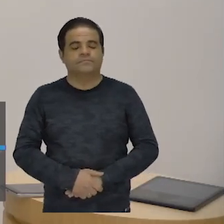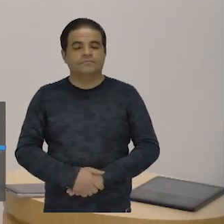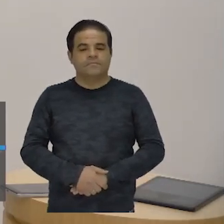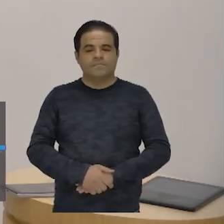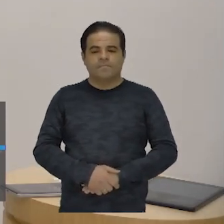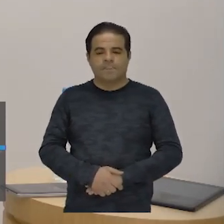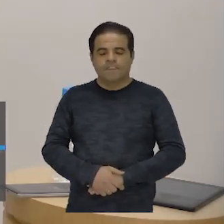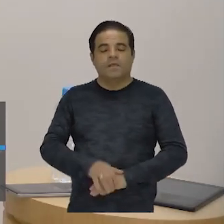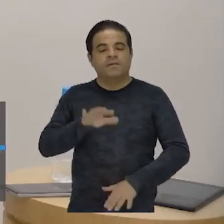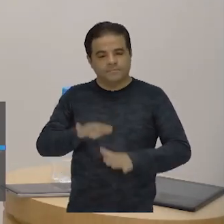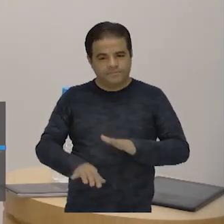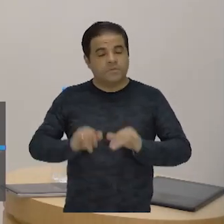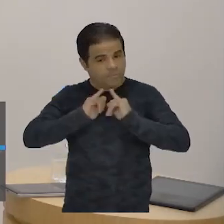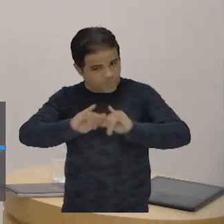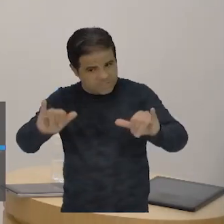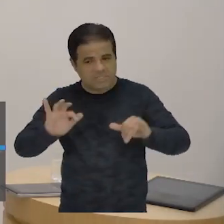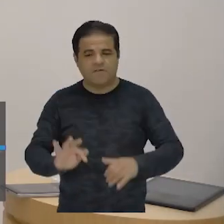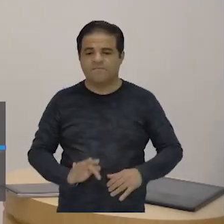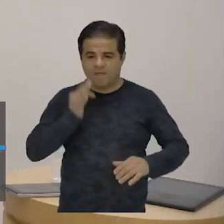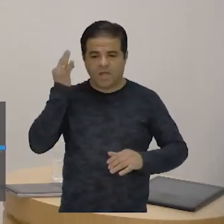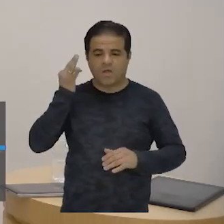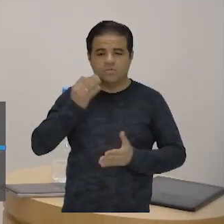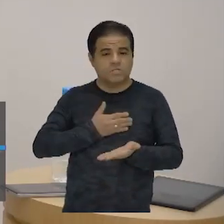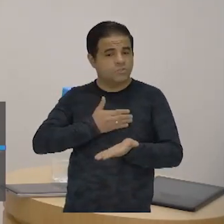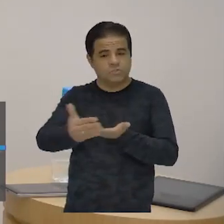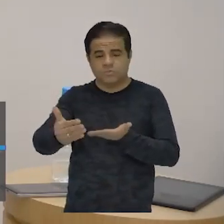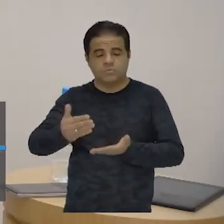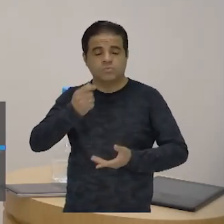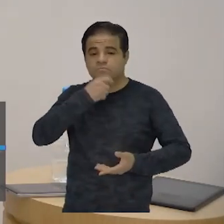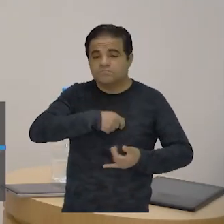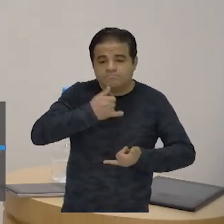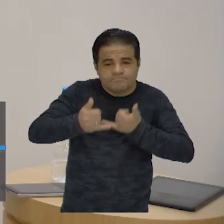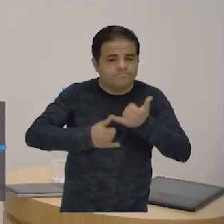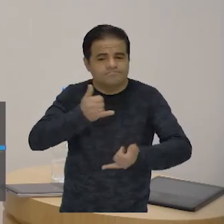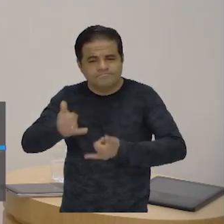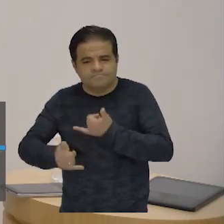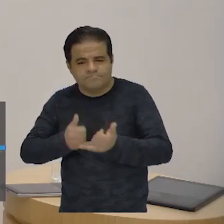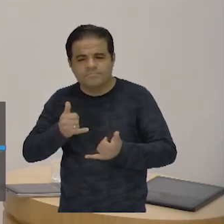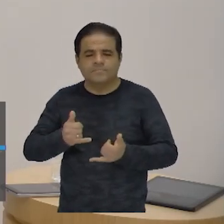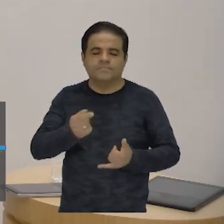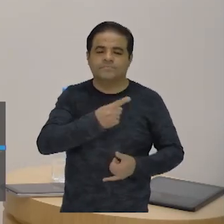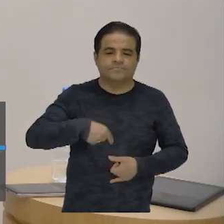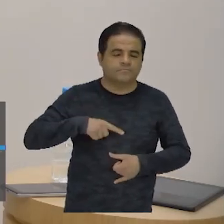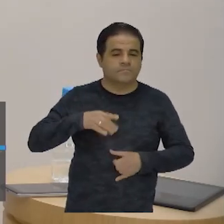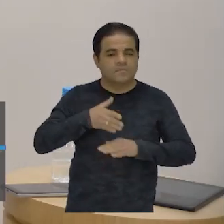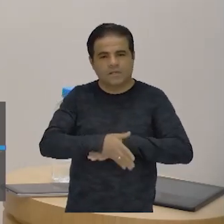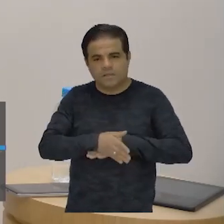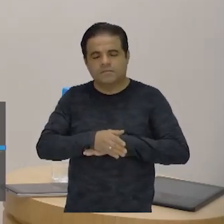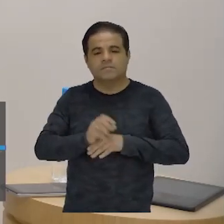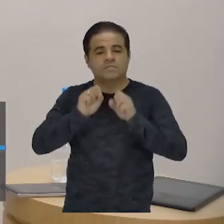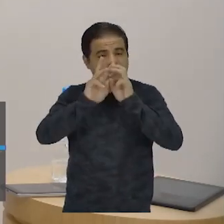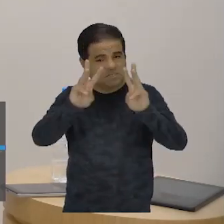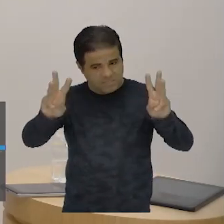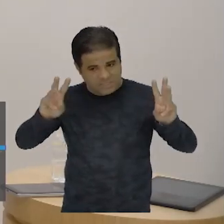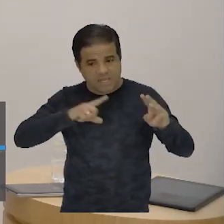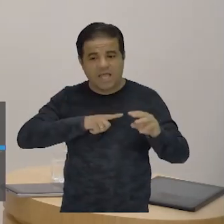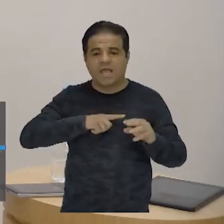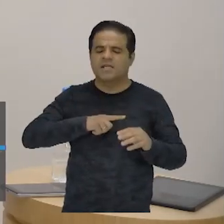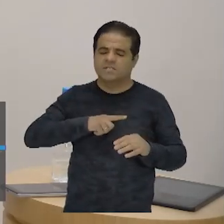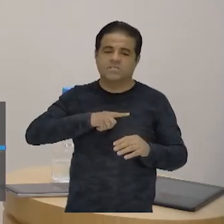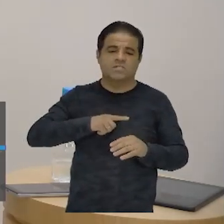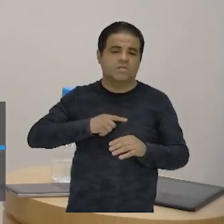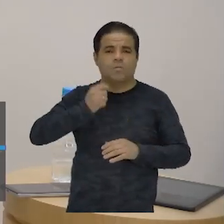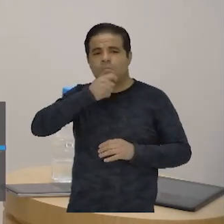vezes uma notícia falsa ela surge a partir de um entretenimento. A gente entra num site que ele é um site